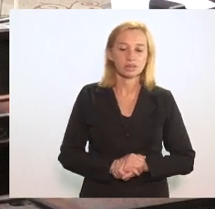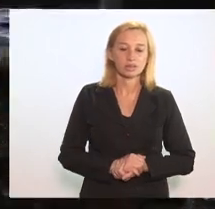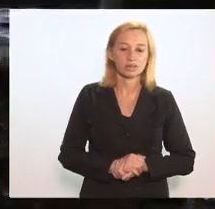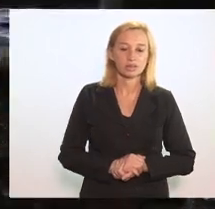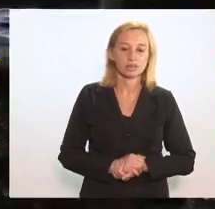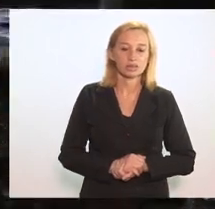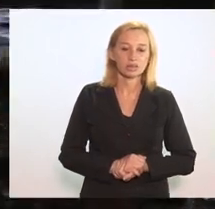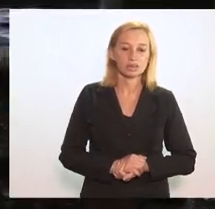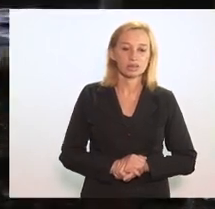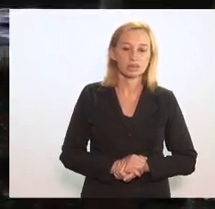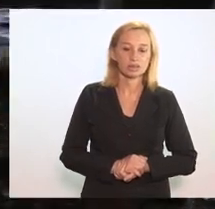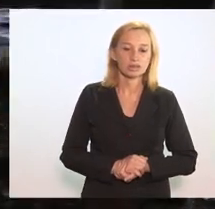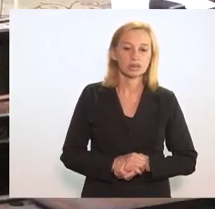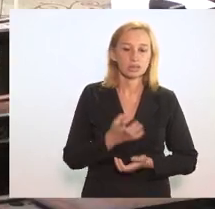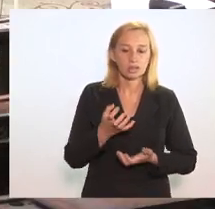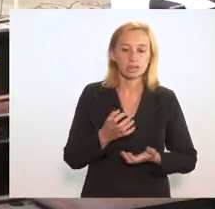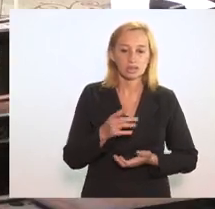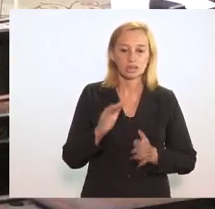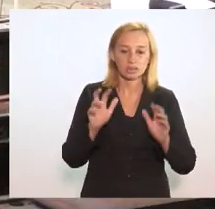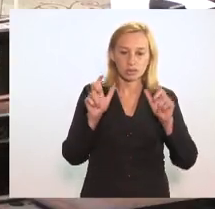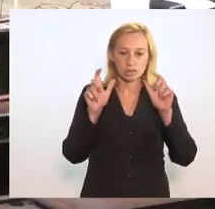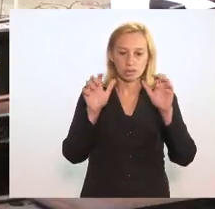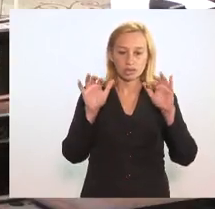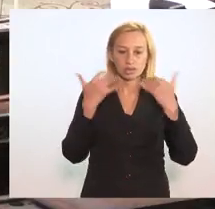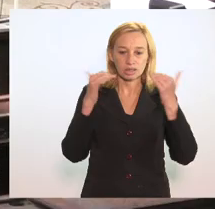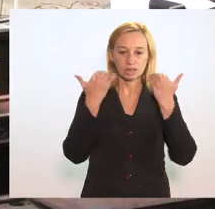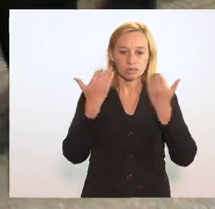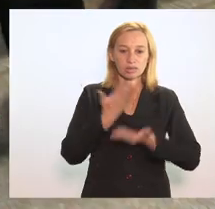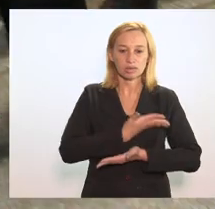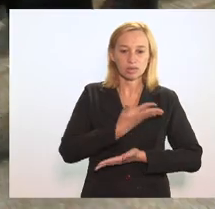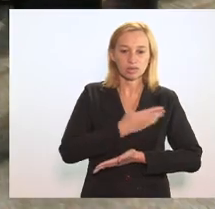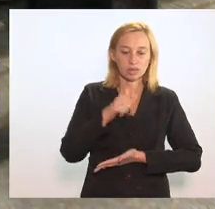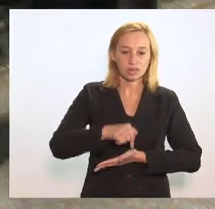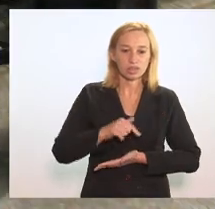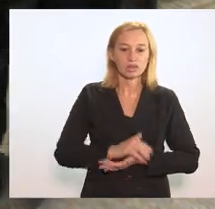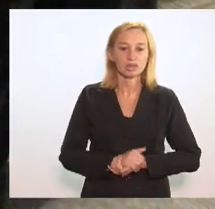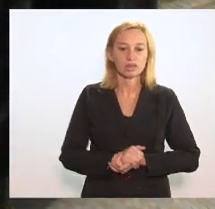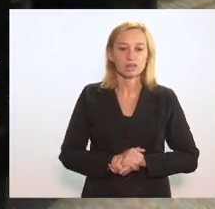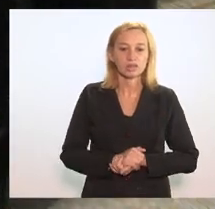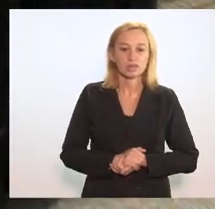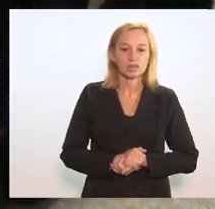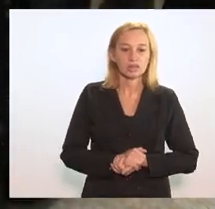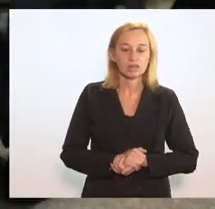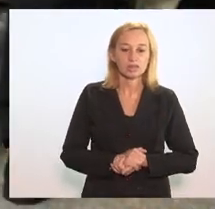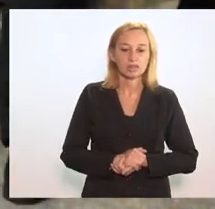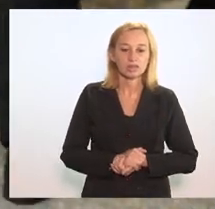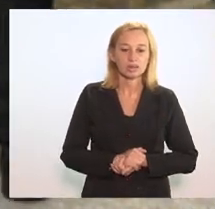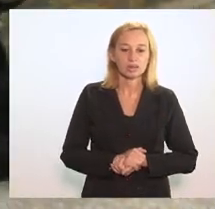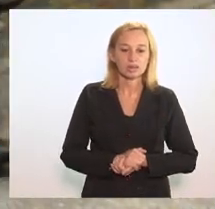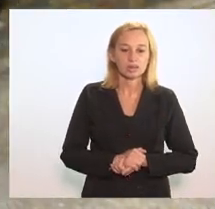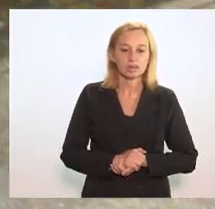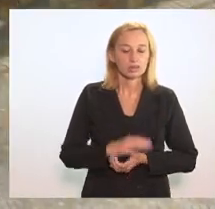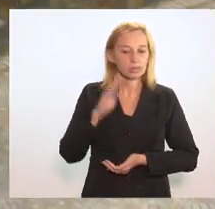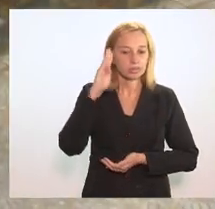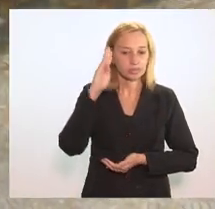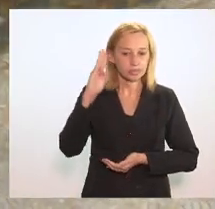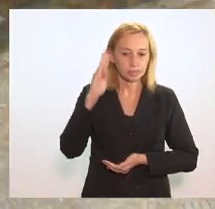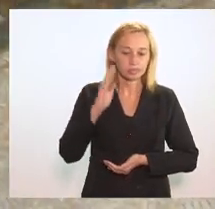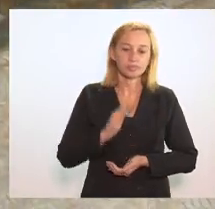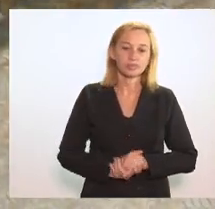Presidente, queria chamar a atenção para os colegas aqui que uma das classes